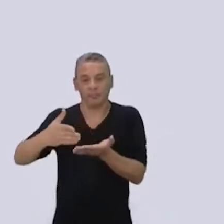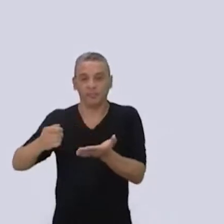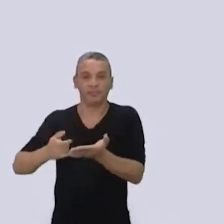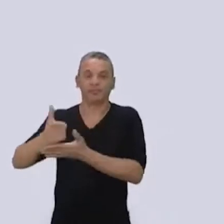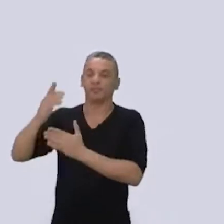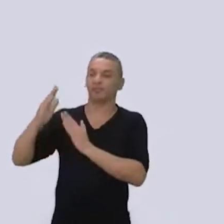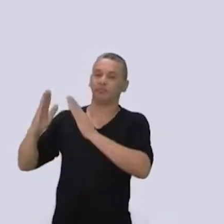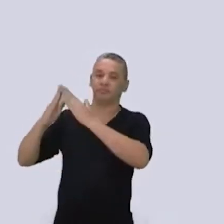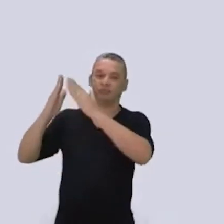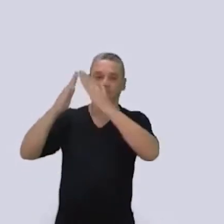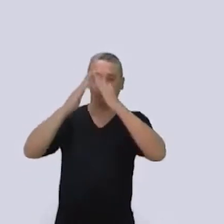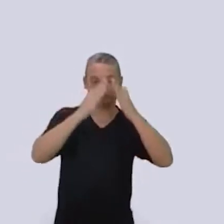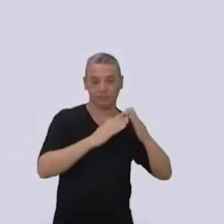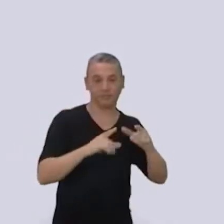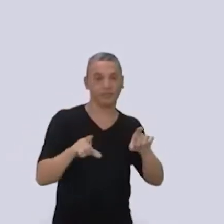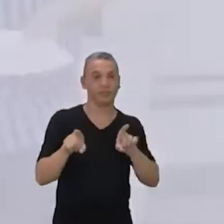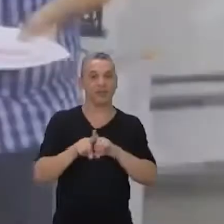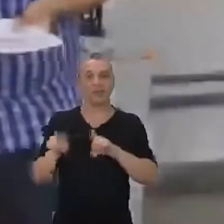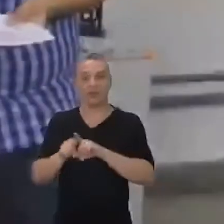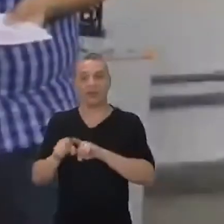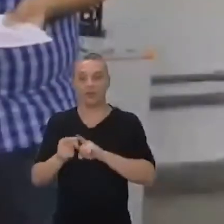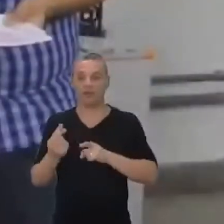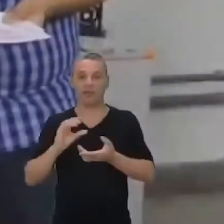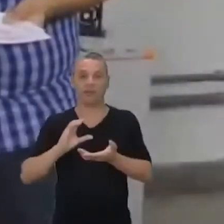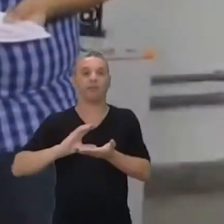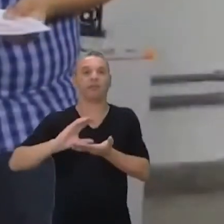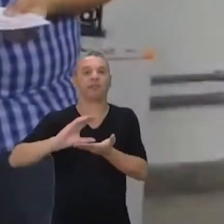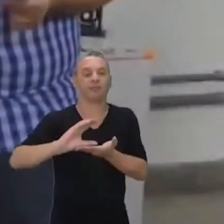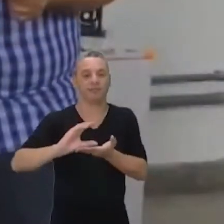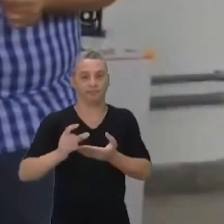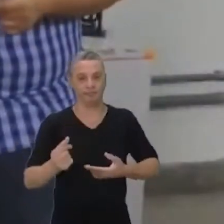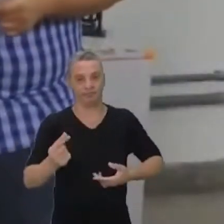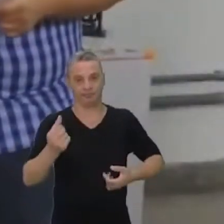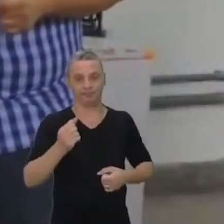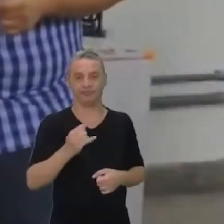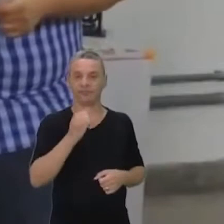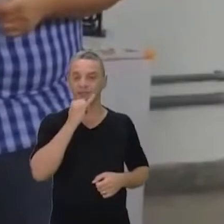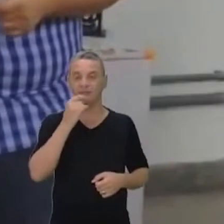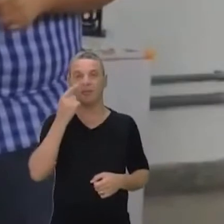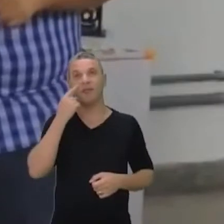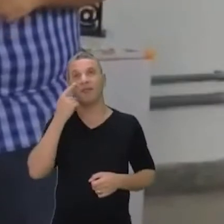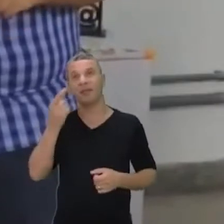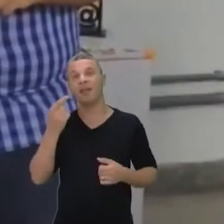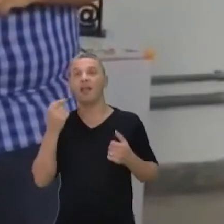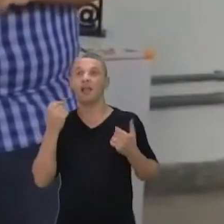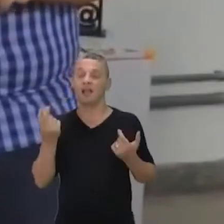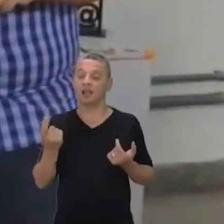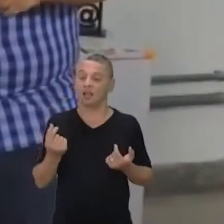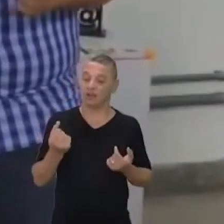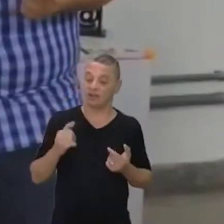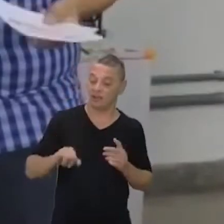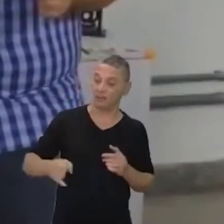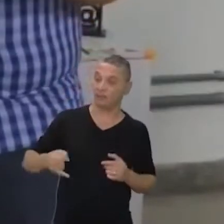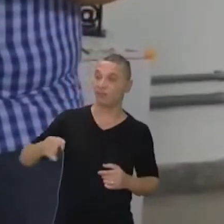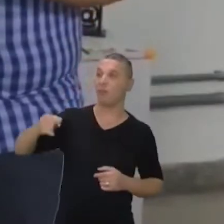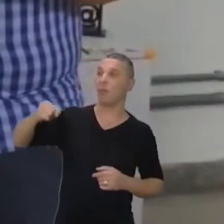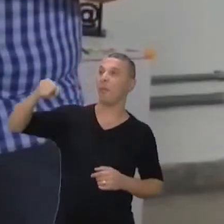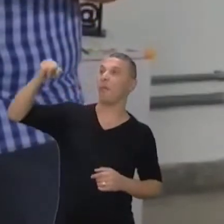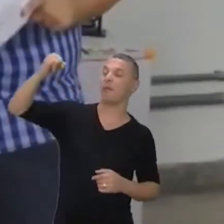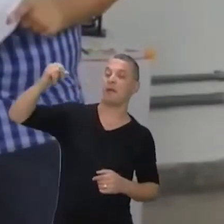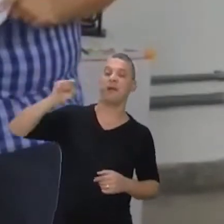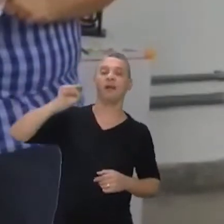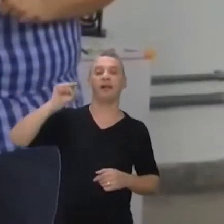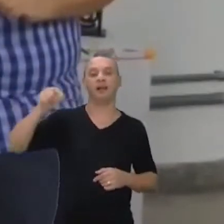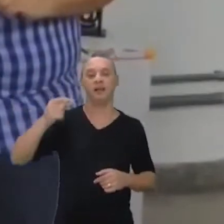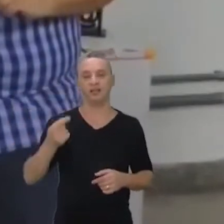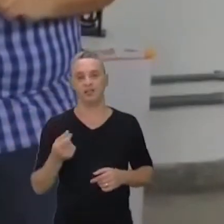financiamento imobiliário e até mesmo em aplicações financeiras, tá certo? Quando a gente ouve falar, tá rendendo tanto de juros e tal, essa taxa